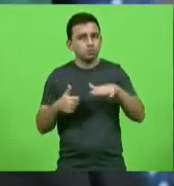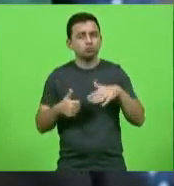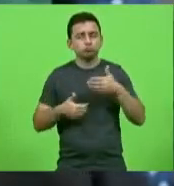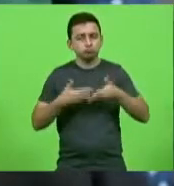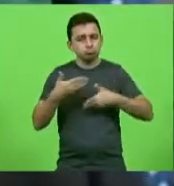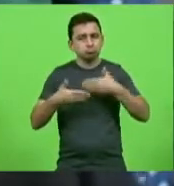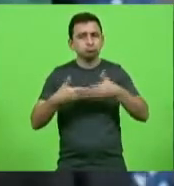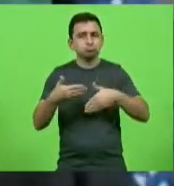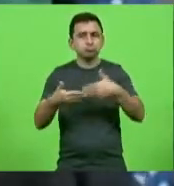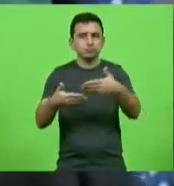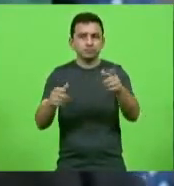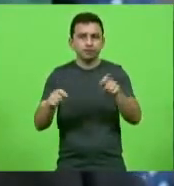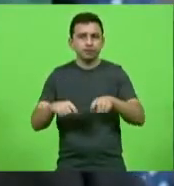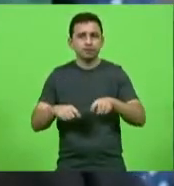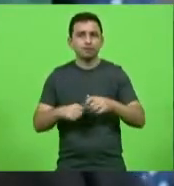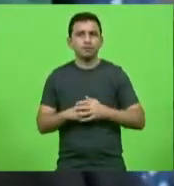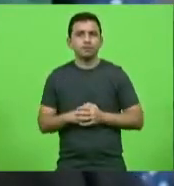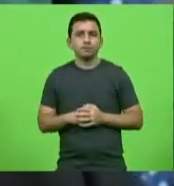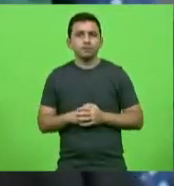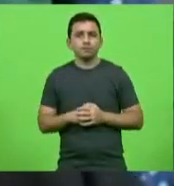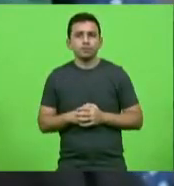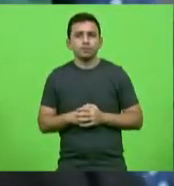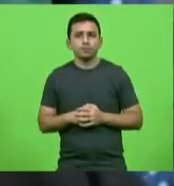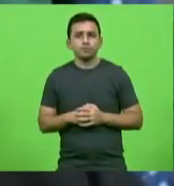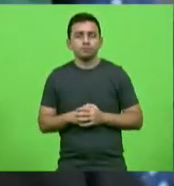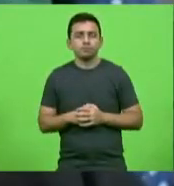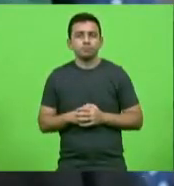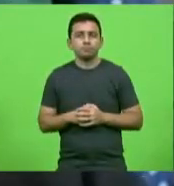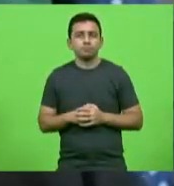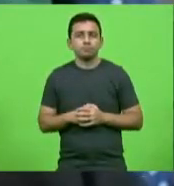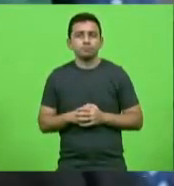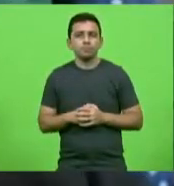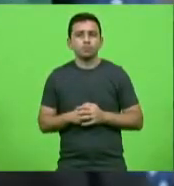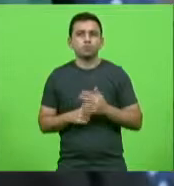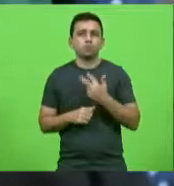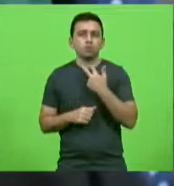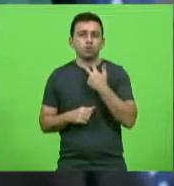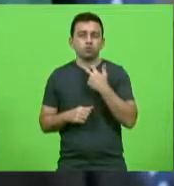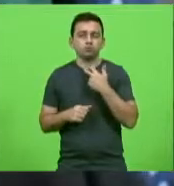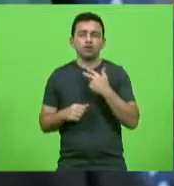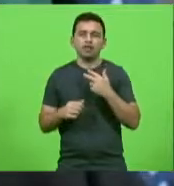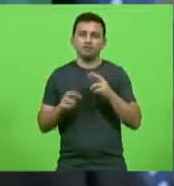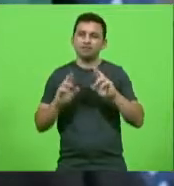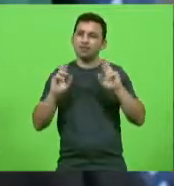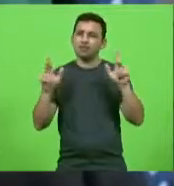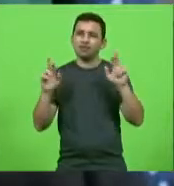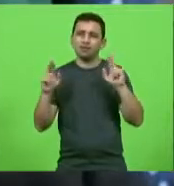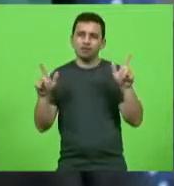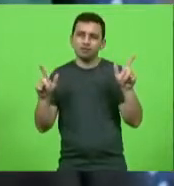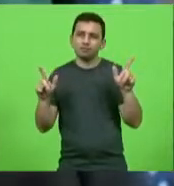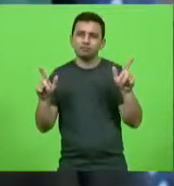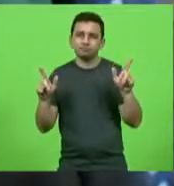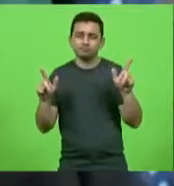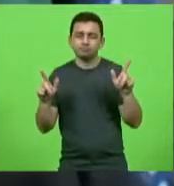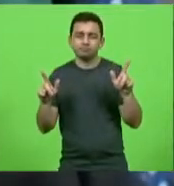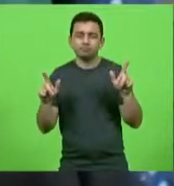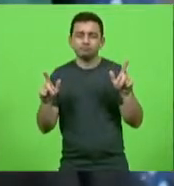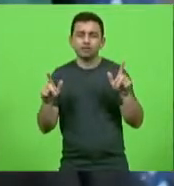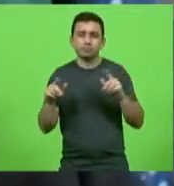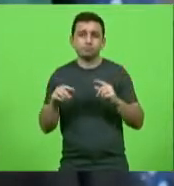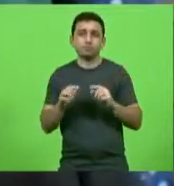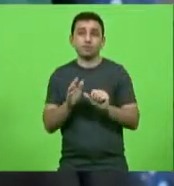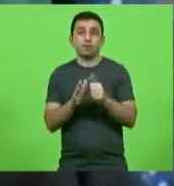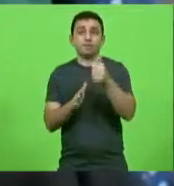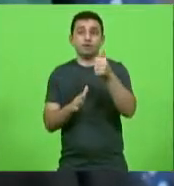prática. Não se deve olvidar, ademais, a situação atípica, anormal e de extrema